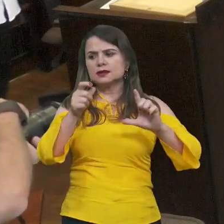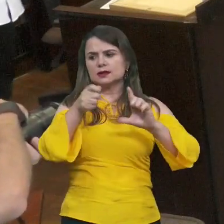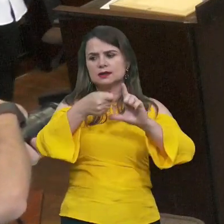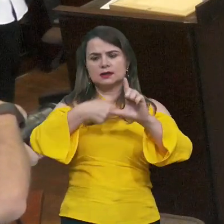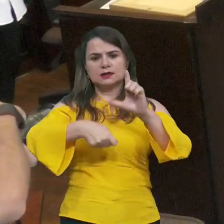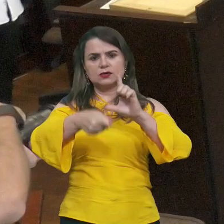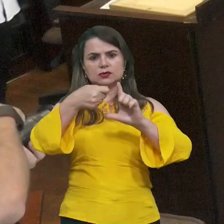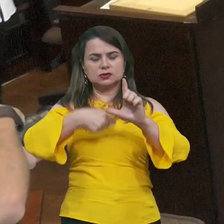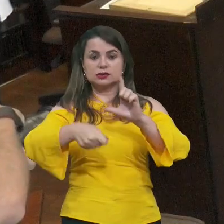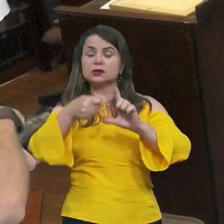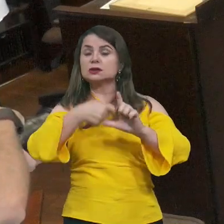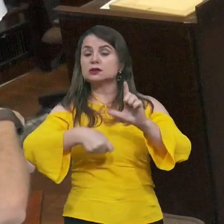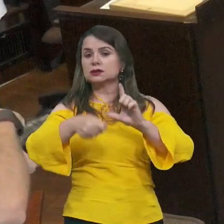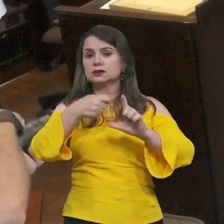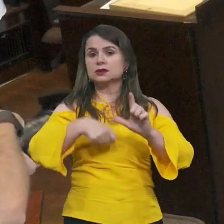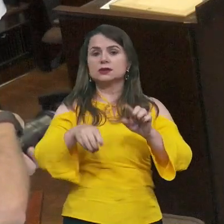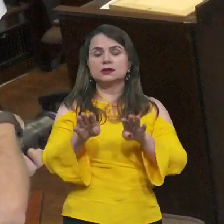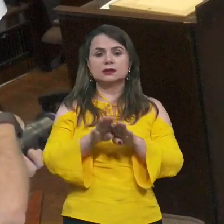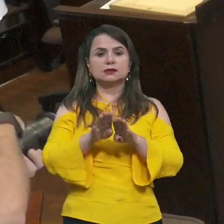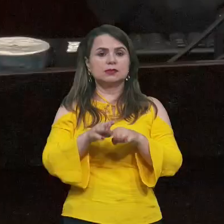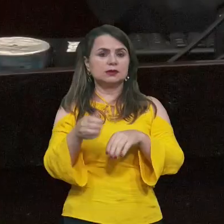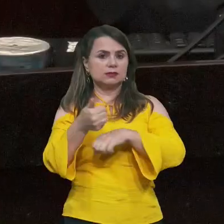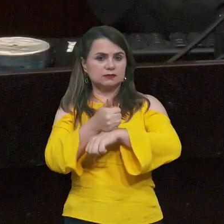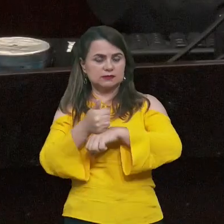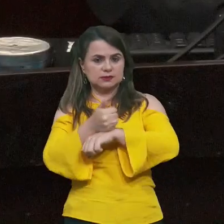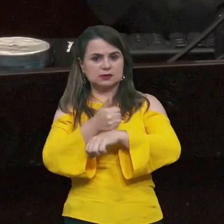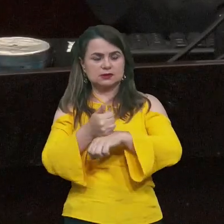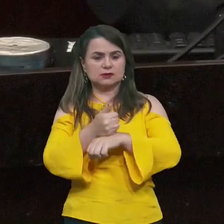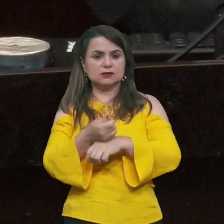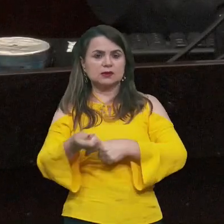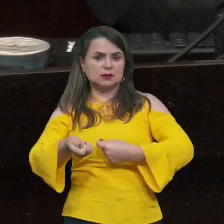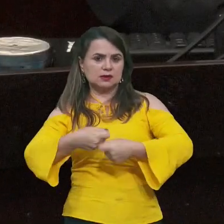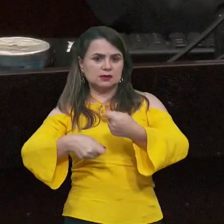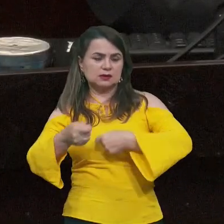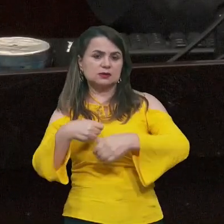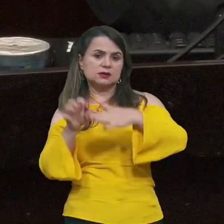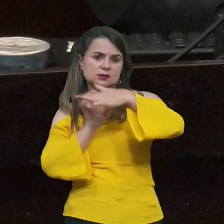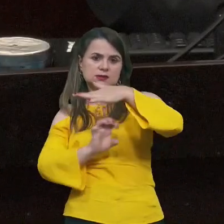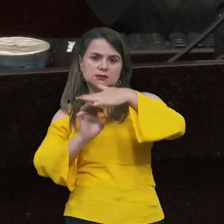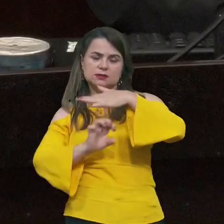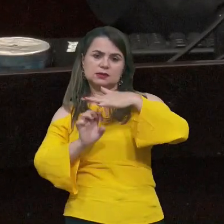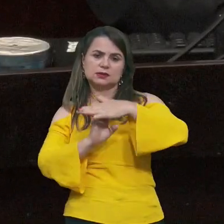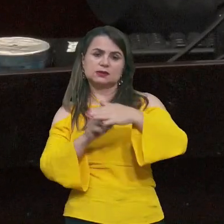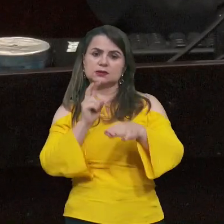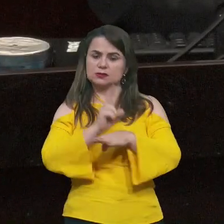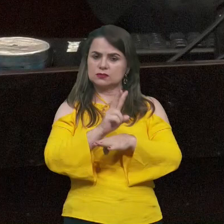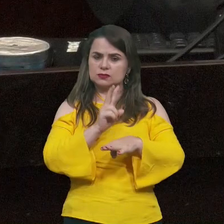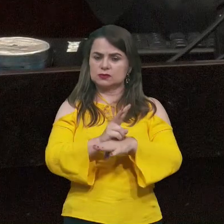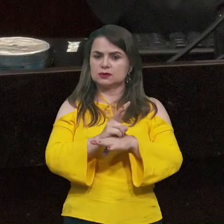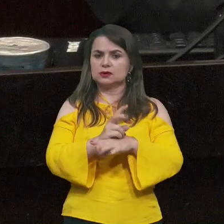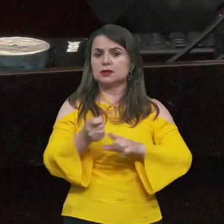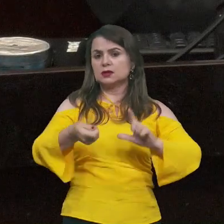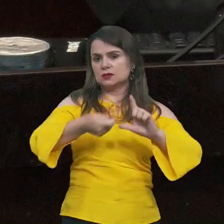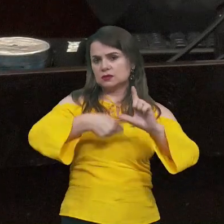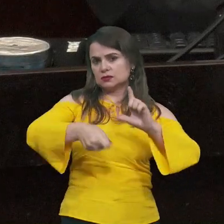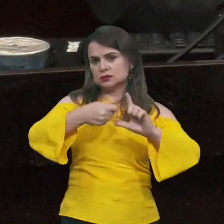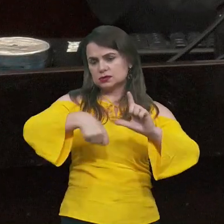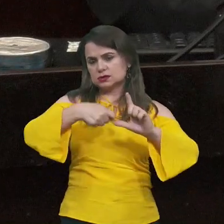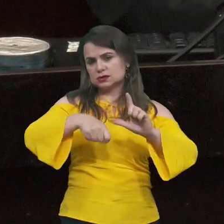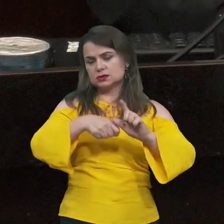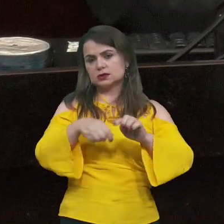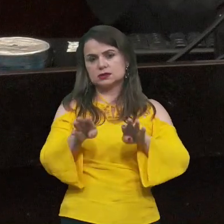especialização em docência para a educação profissional. Administradora de empresa com ênfase na logística integrada e